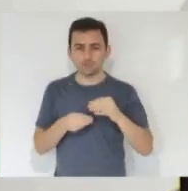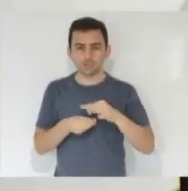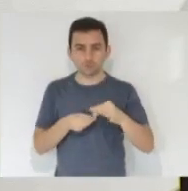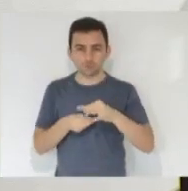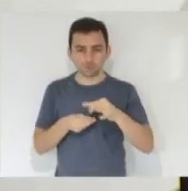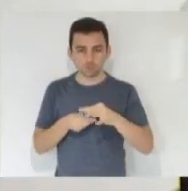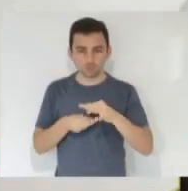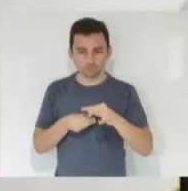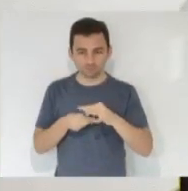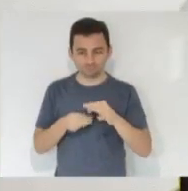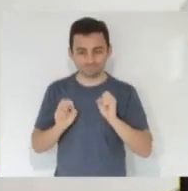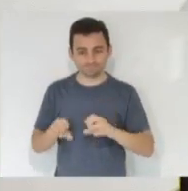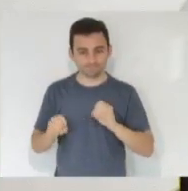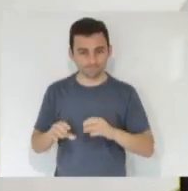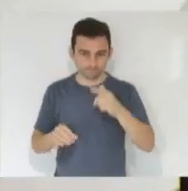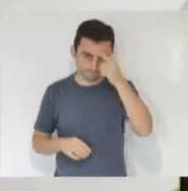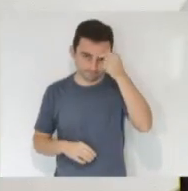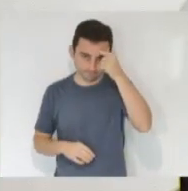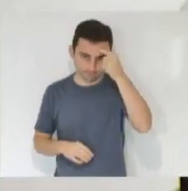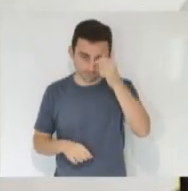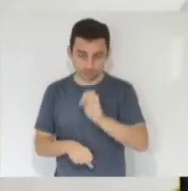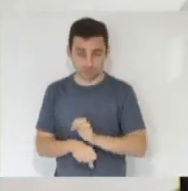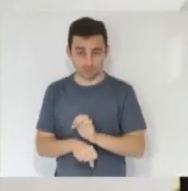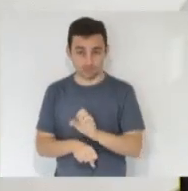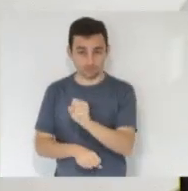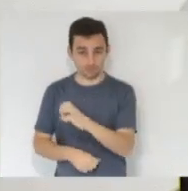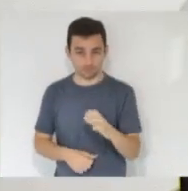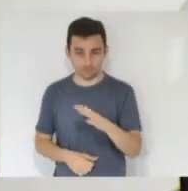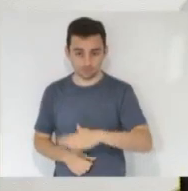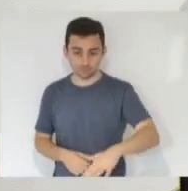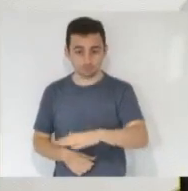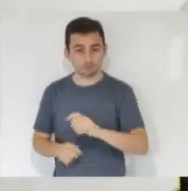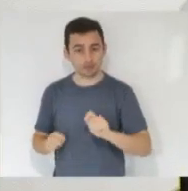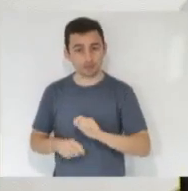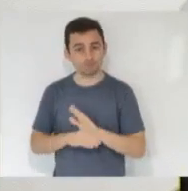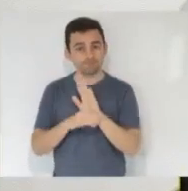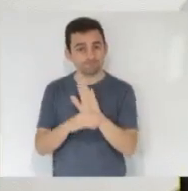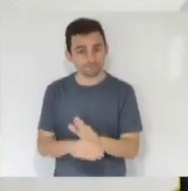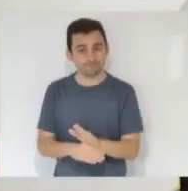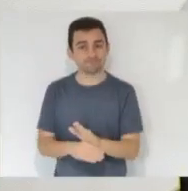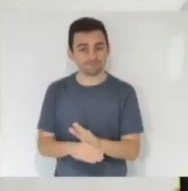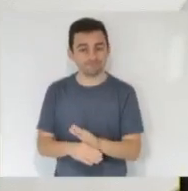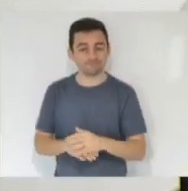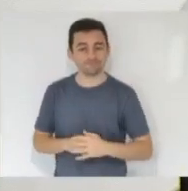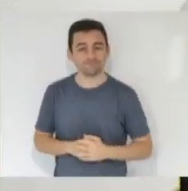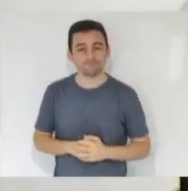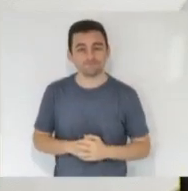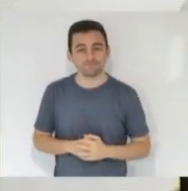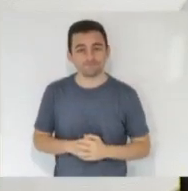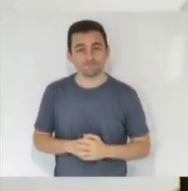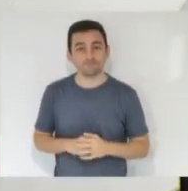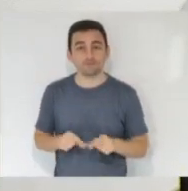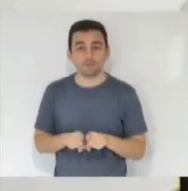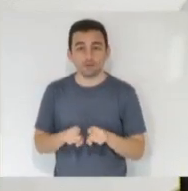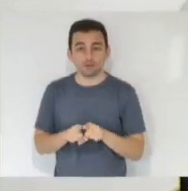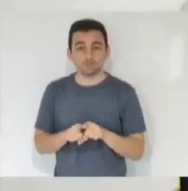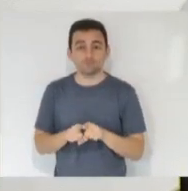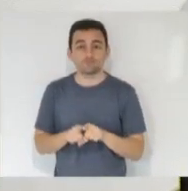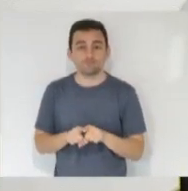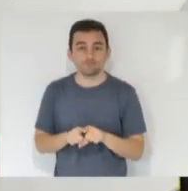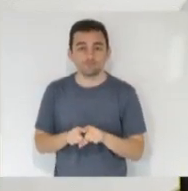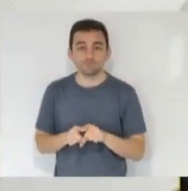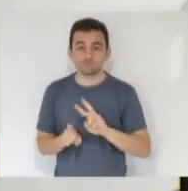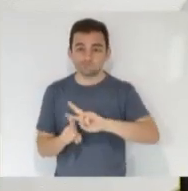ensino superior do Estado de Santa Catarina que estão devidamente habilitadas. A duplicação